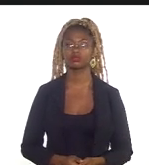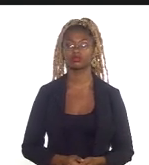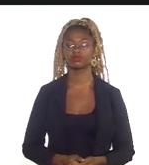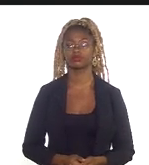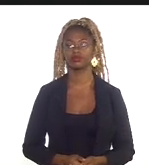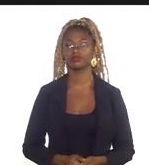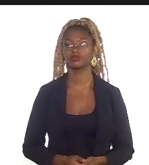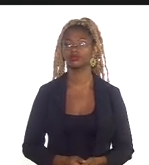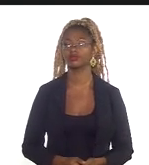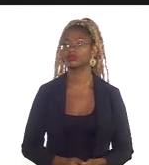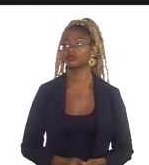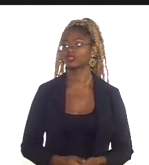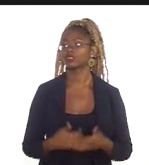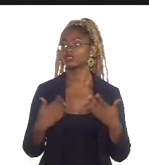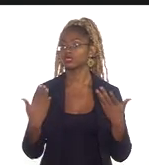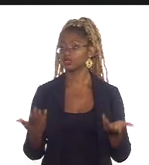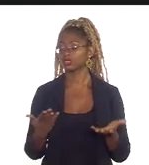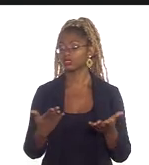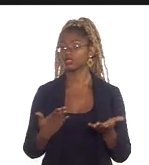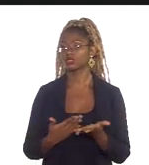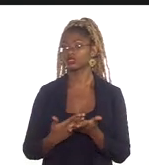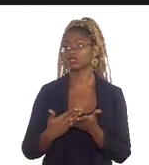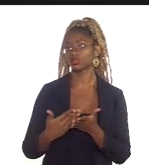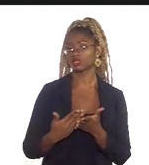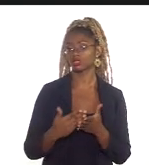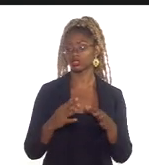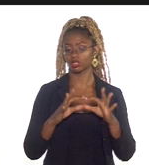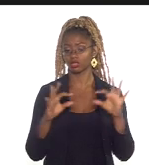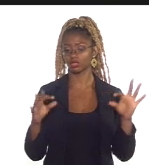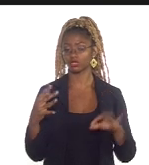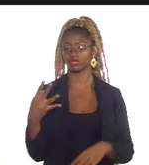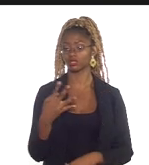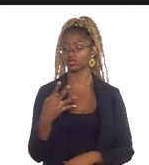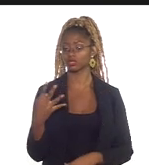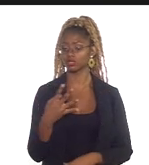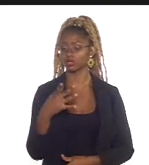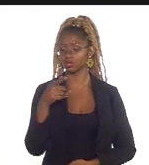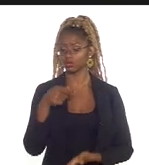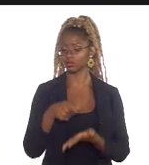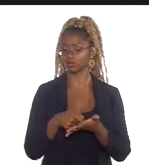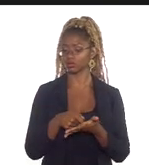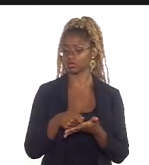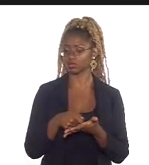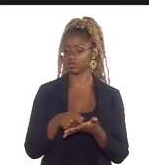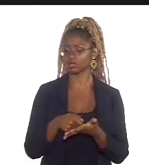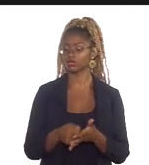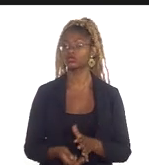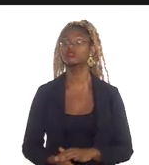Bom, aí a gente entra na cláusula quarta, que são as obrigações. Né?